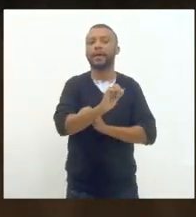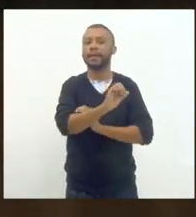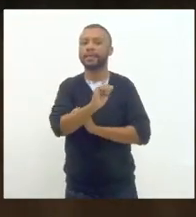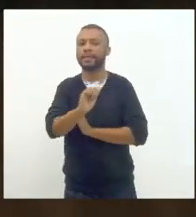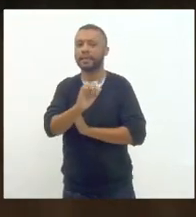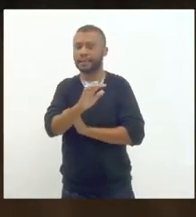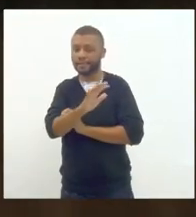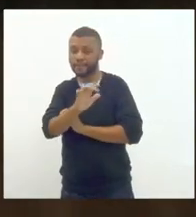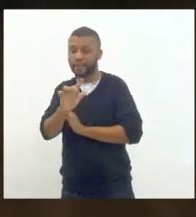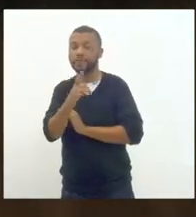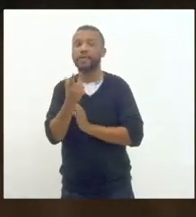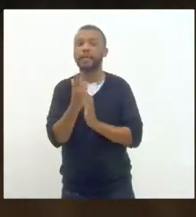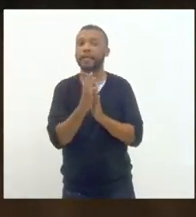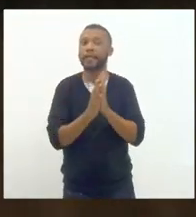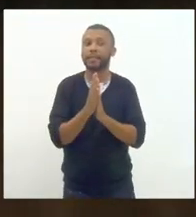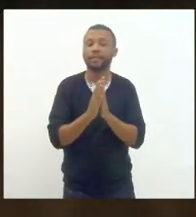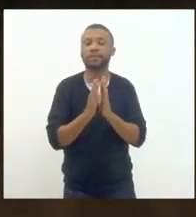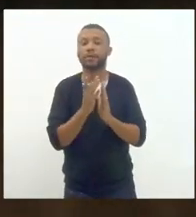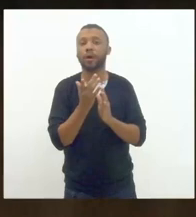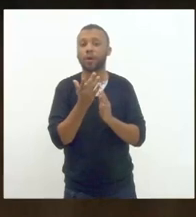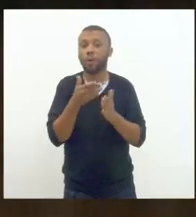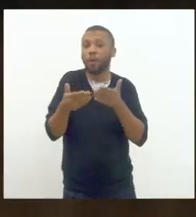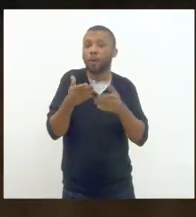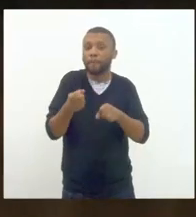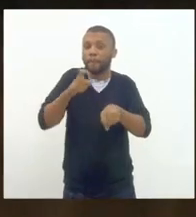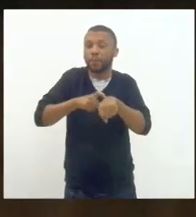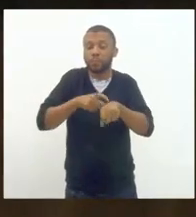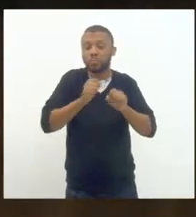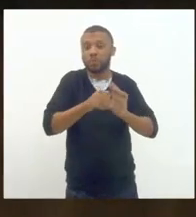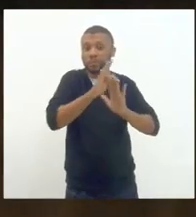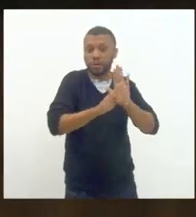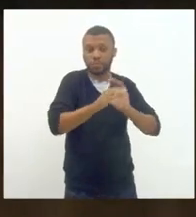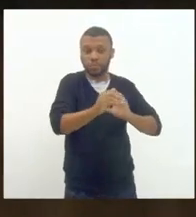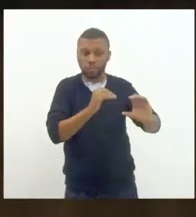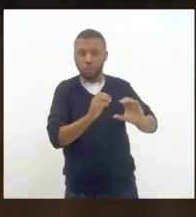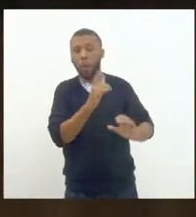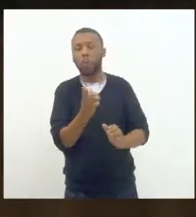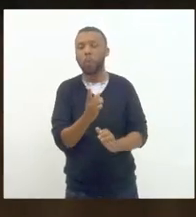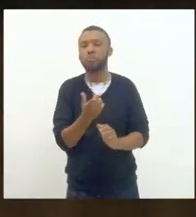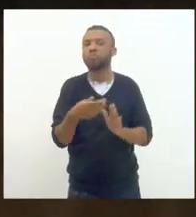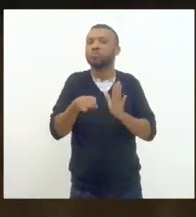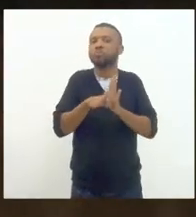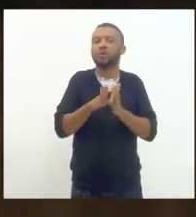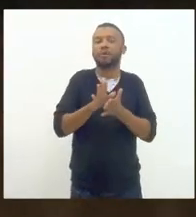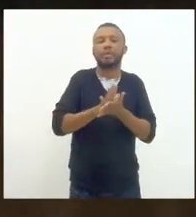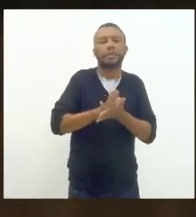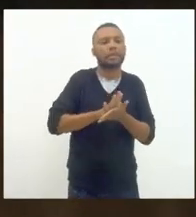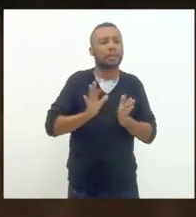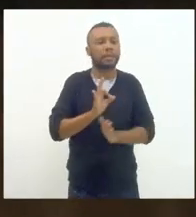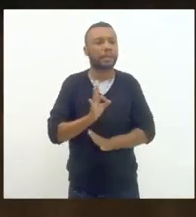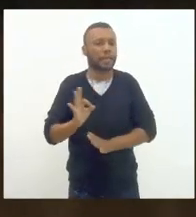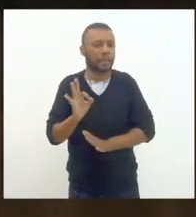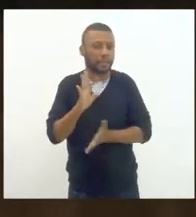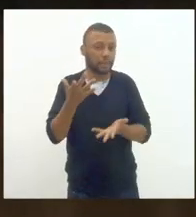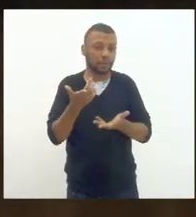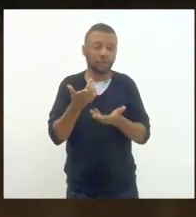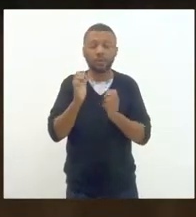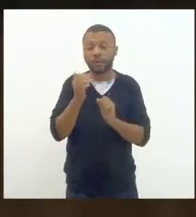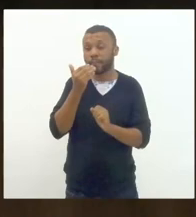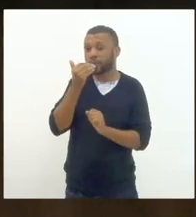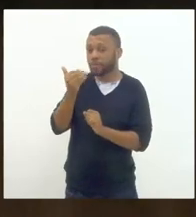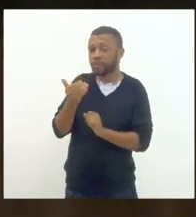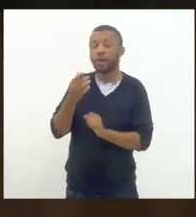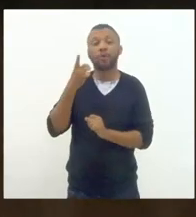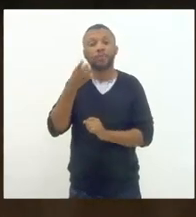expectativa de que a qualquer momento pode chegar uma mensagem ou não. Então, eu gostaria de solicitar ao líder do governo, deputado Rodrigo